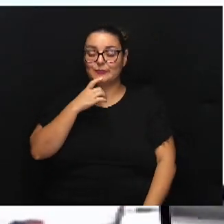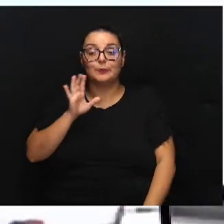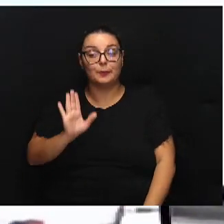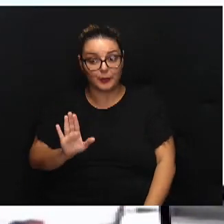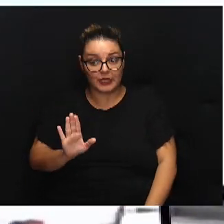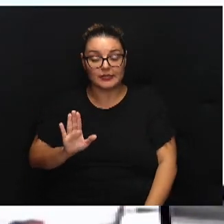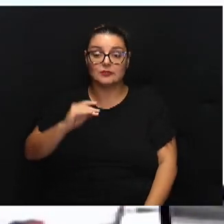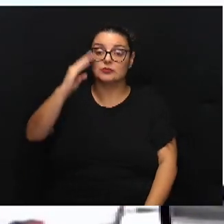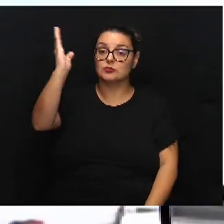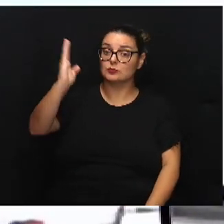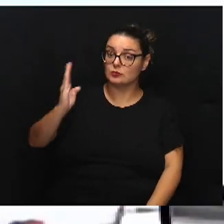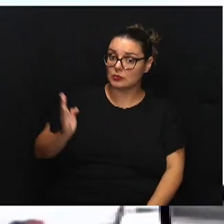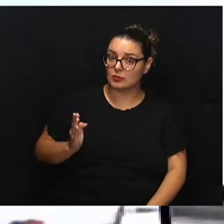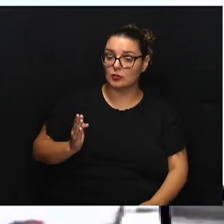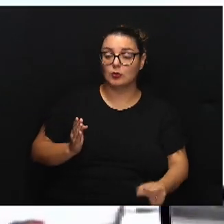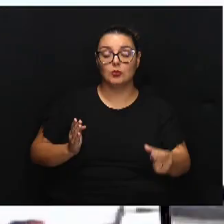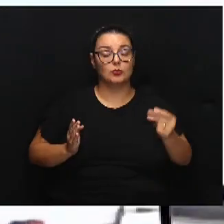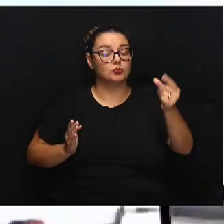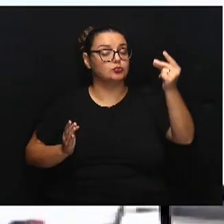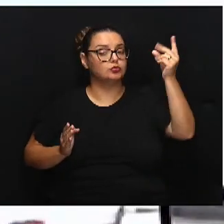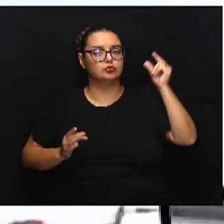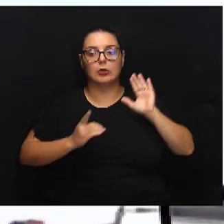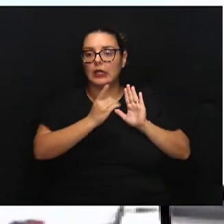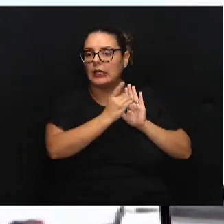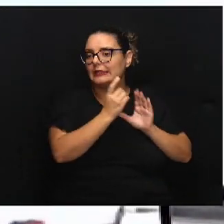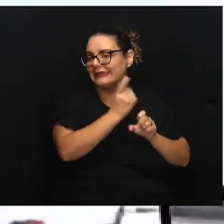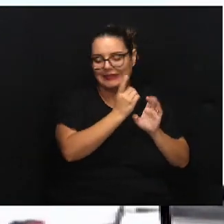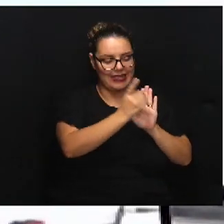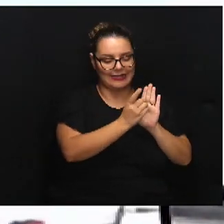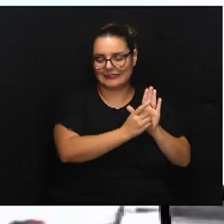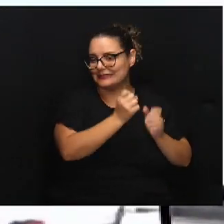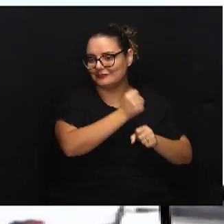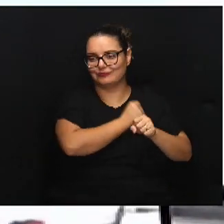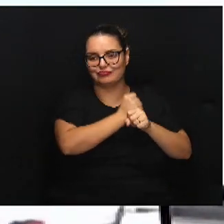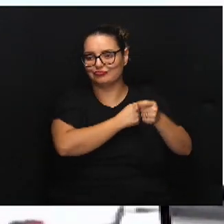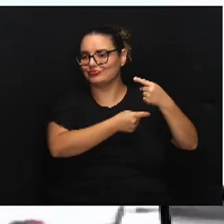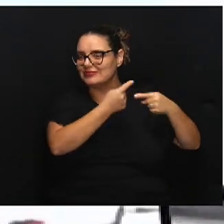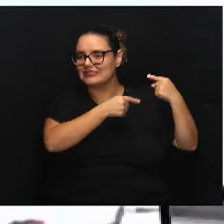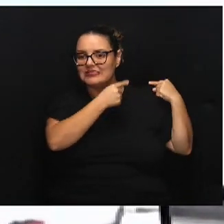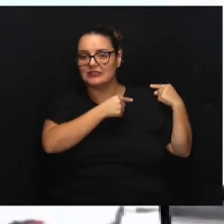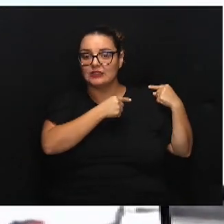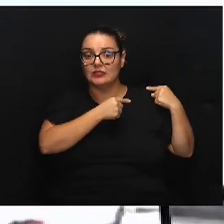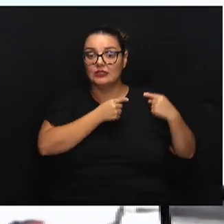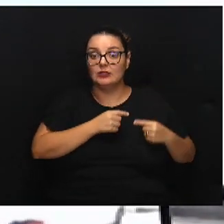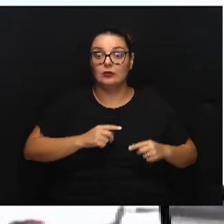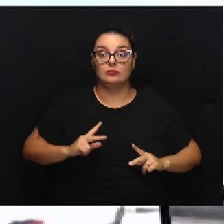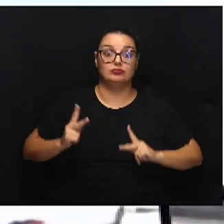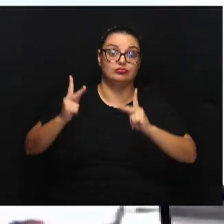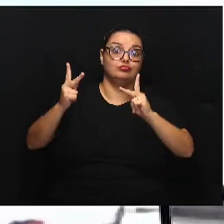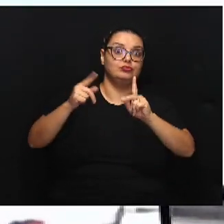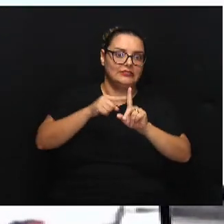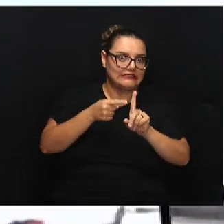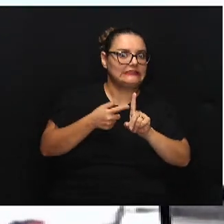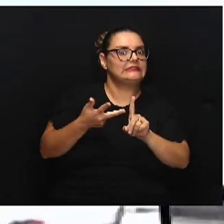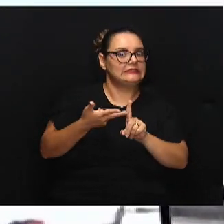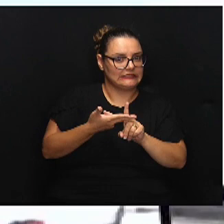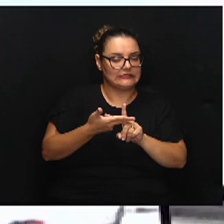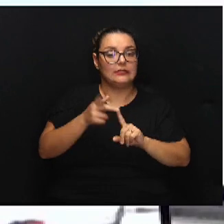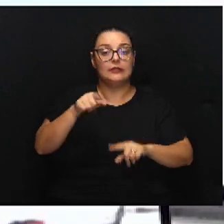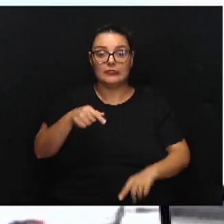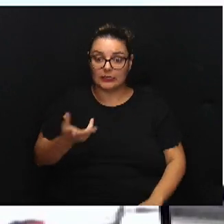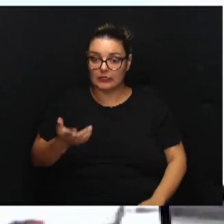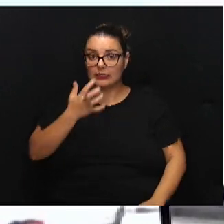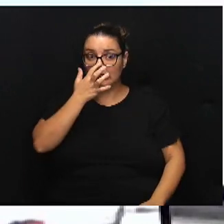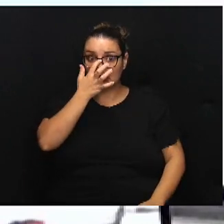o Brasil, há muitas décadas, tem se mostrado um dos campeões mundiais de cesárea. E essa é uma questão